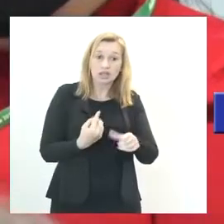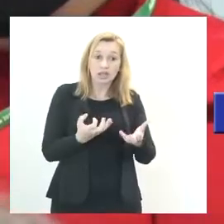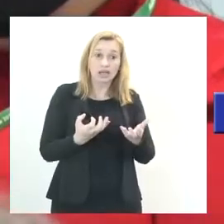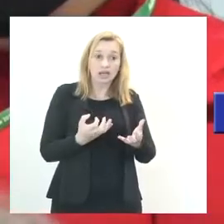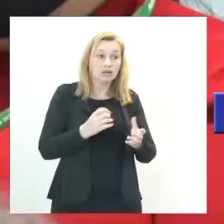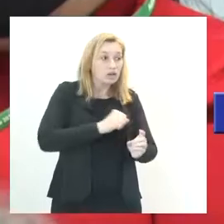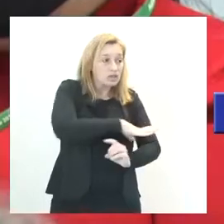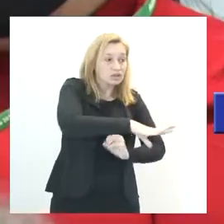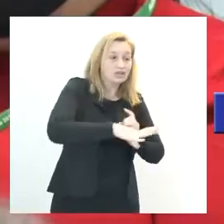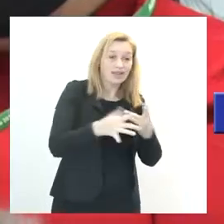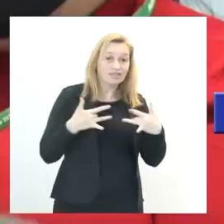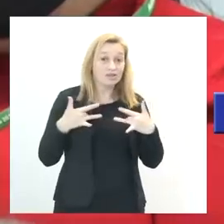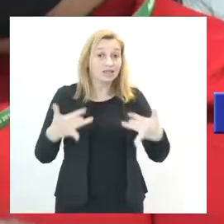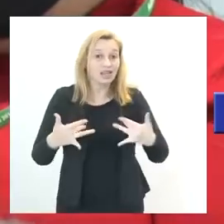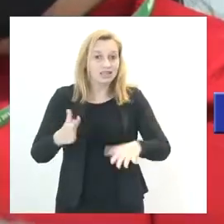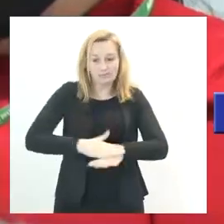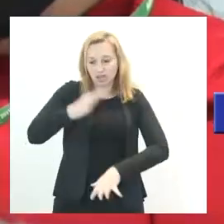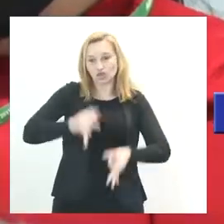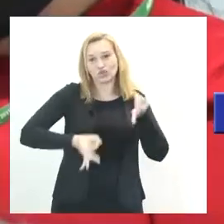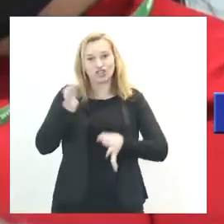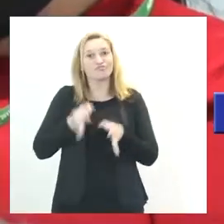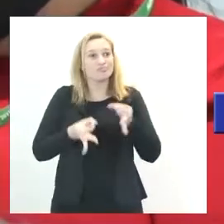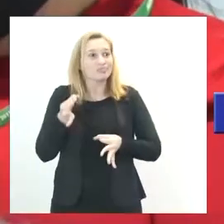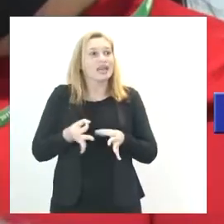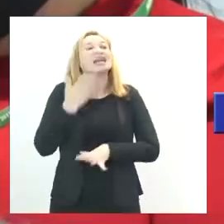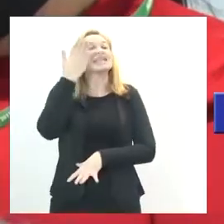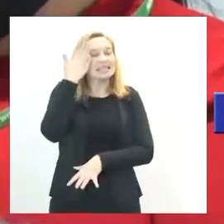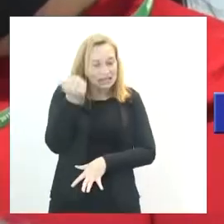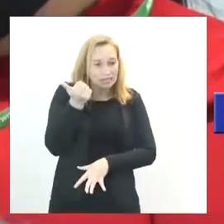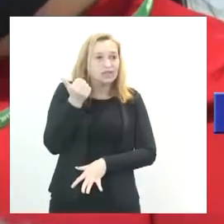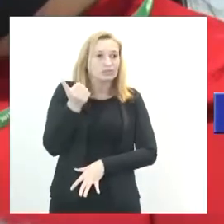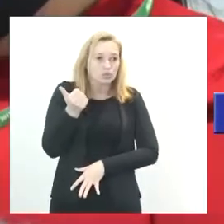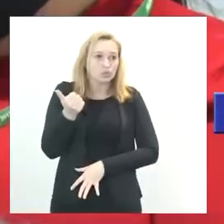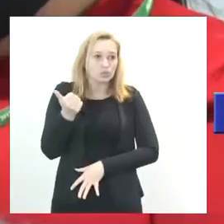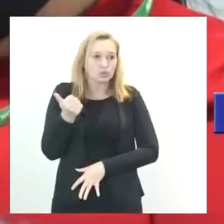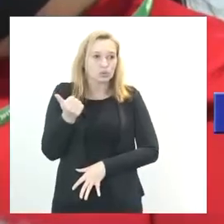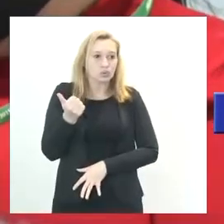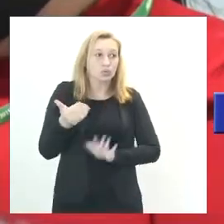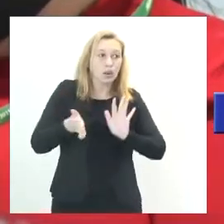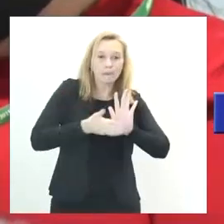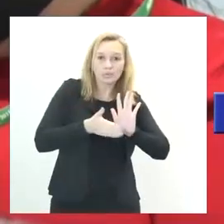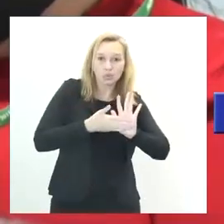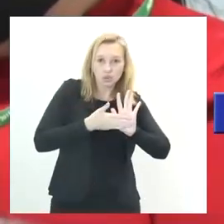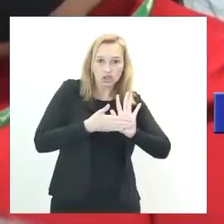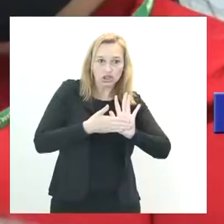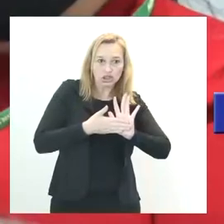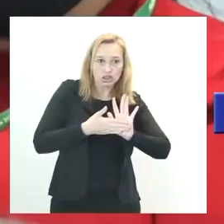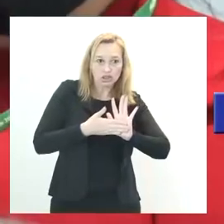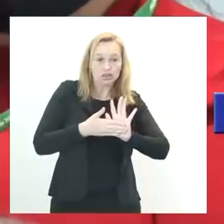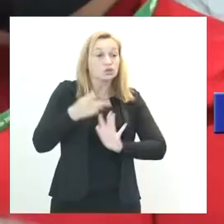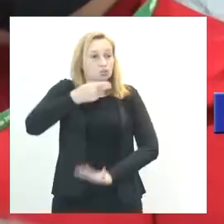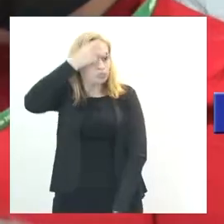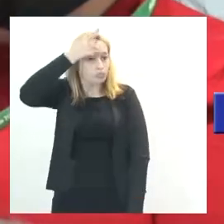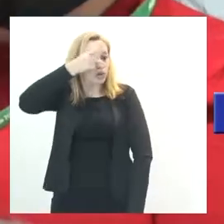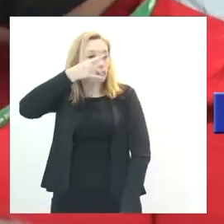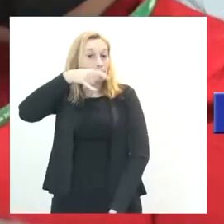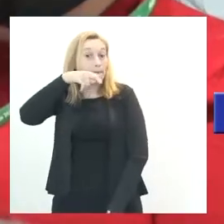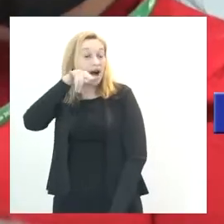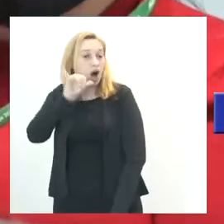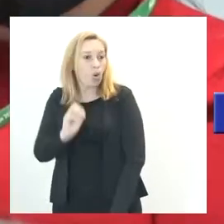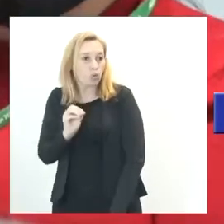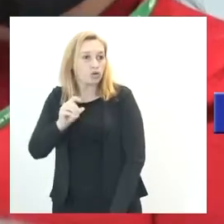mais solidária e mais justo e sabemos Nessa proposta do Paulo Guedes